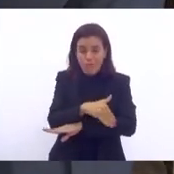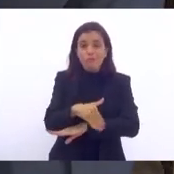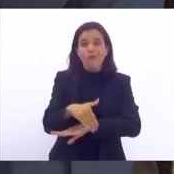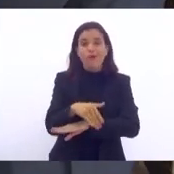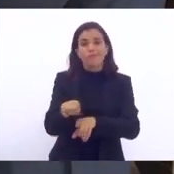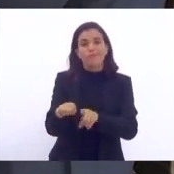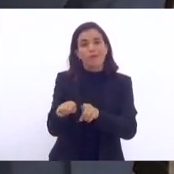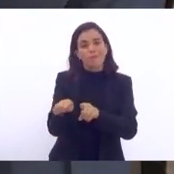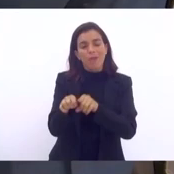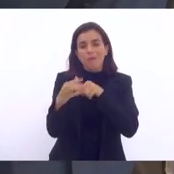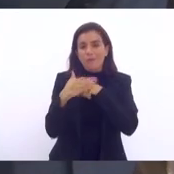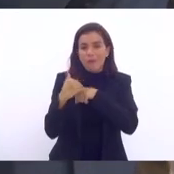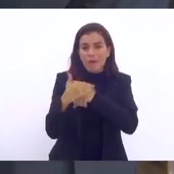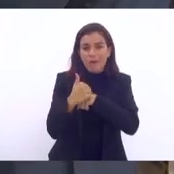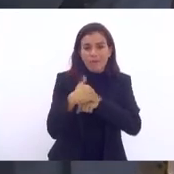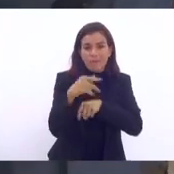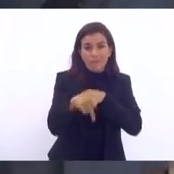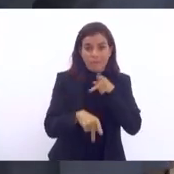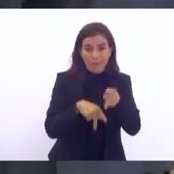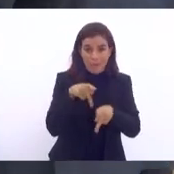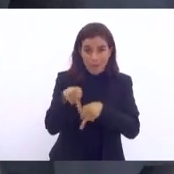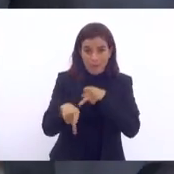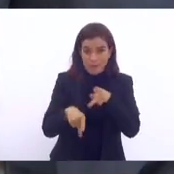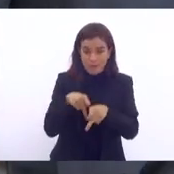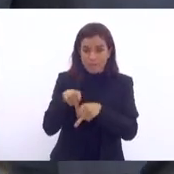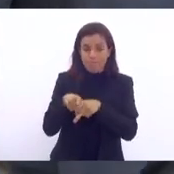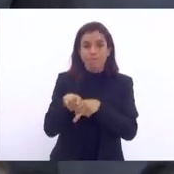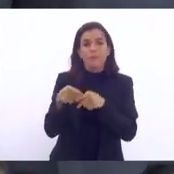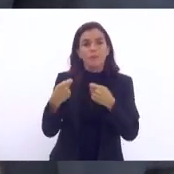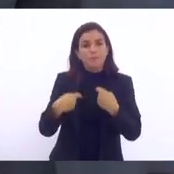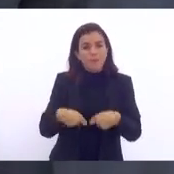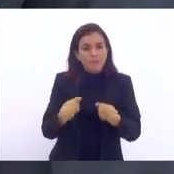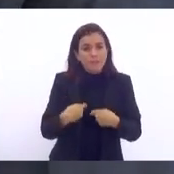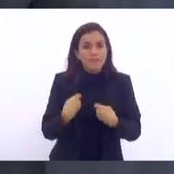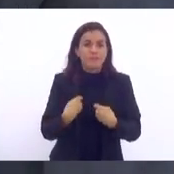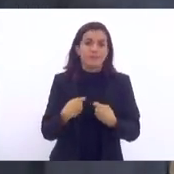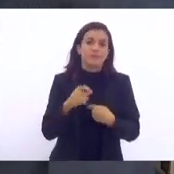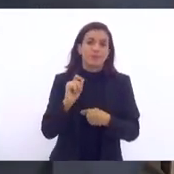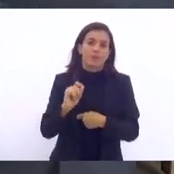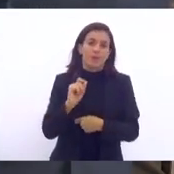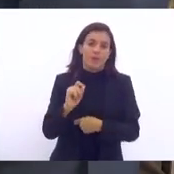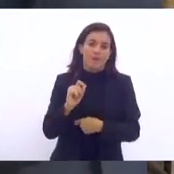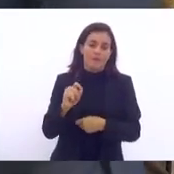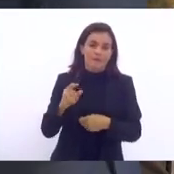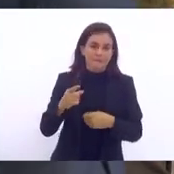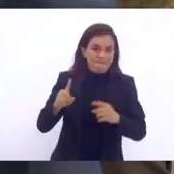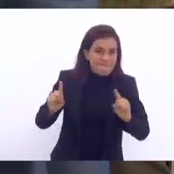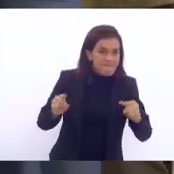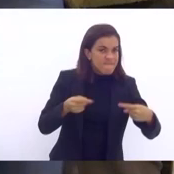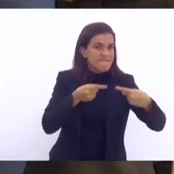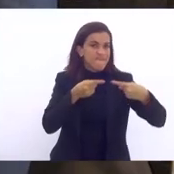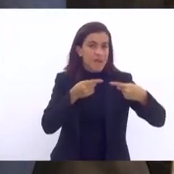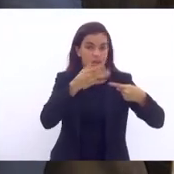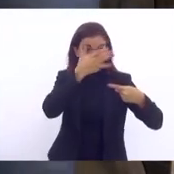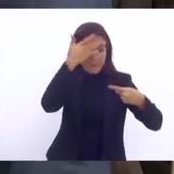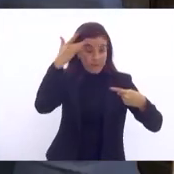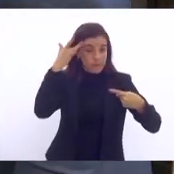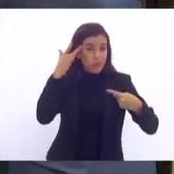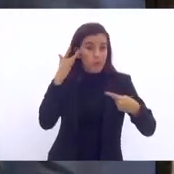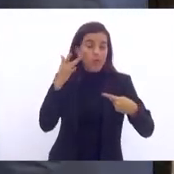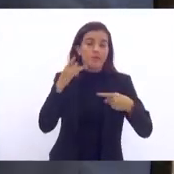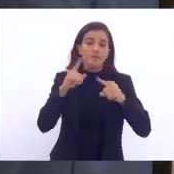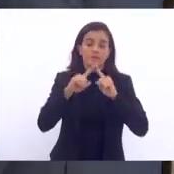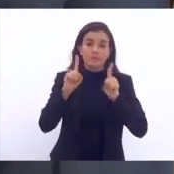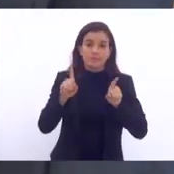que enfrentar, por muitas vezes, maus servidores que queriam dar legalidade à ilegalidade